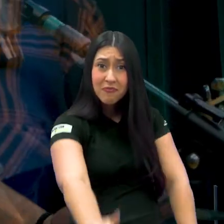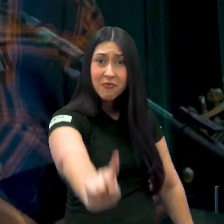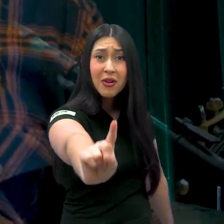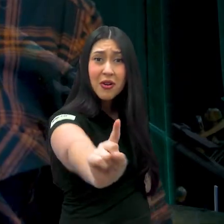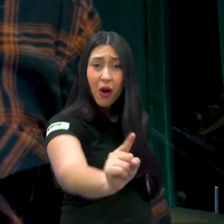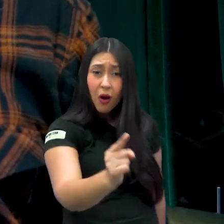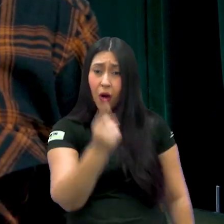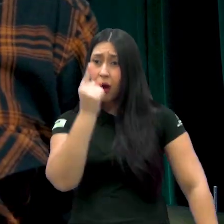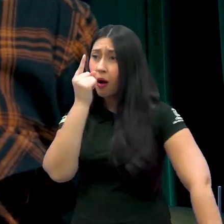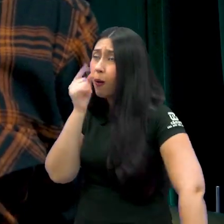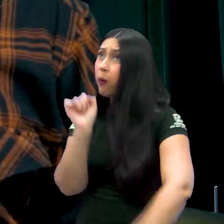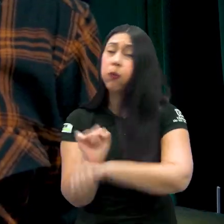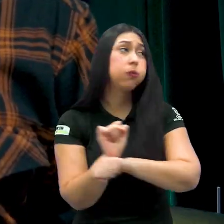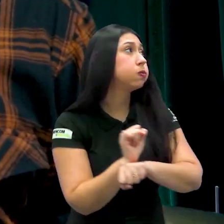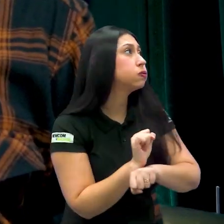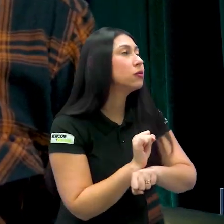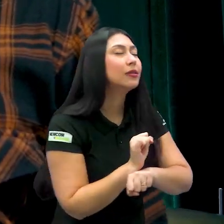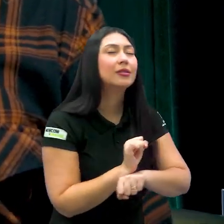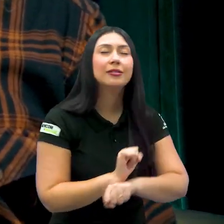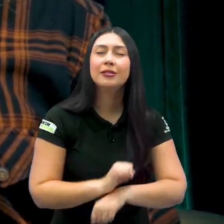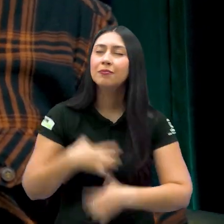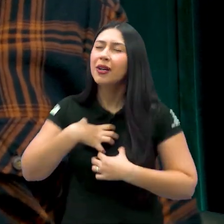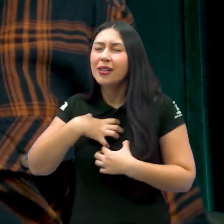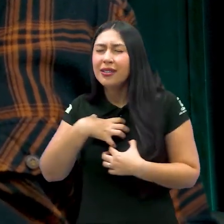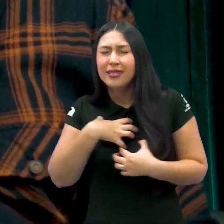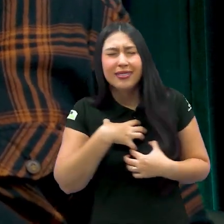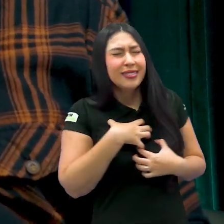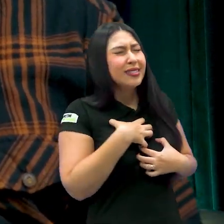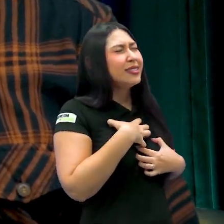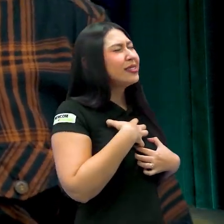você fez tudo para, por um instante.